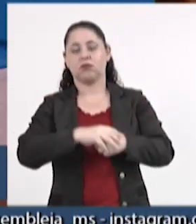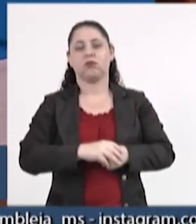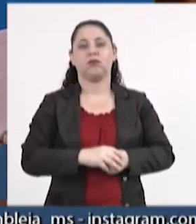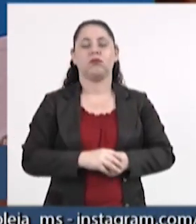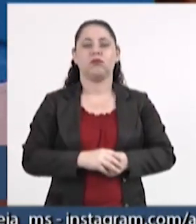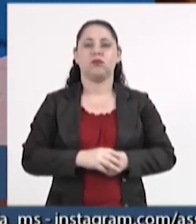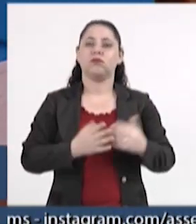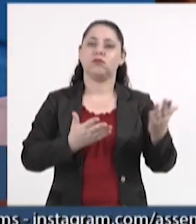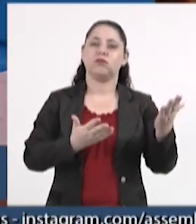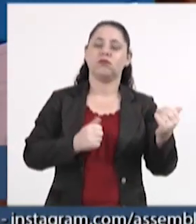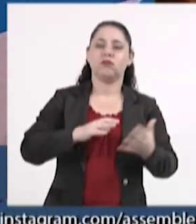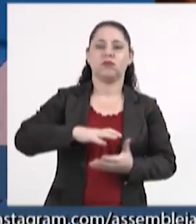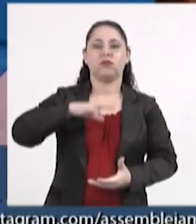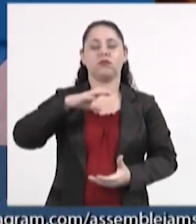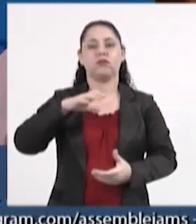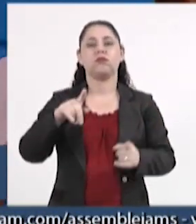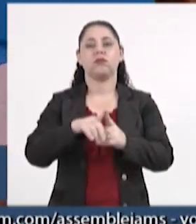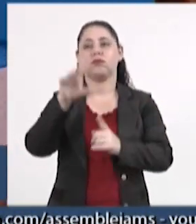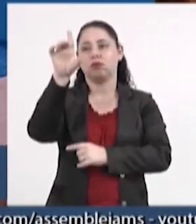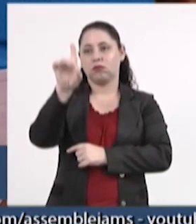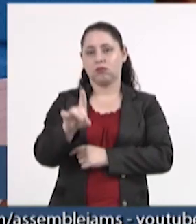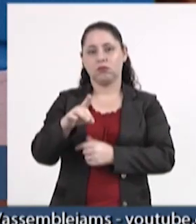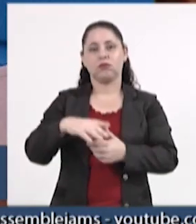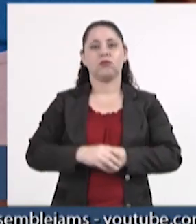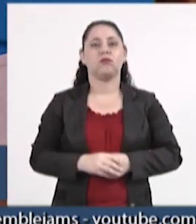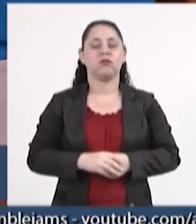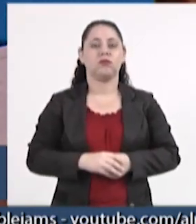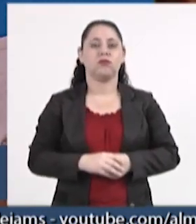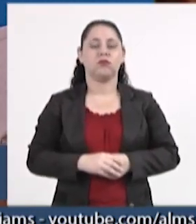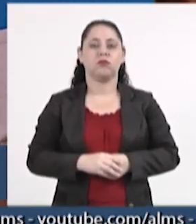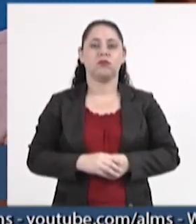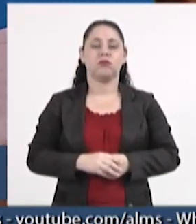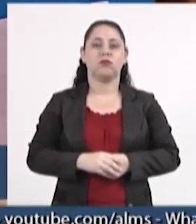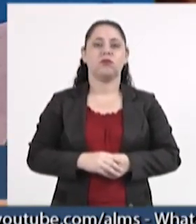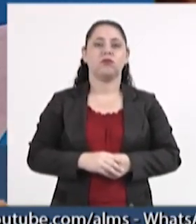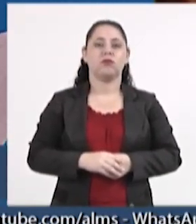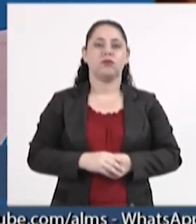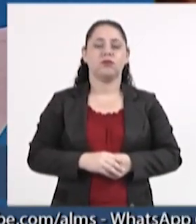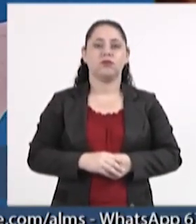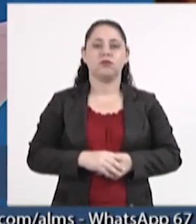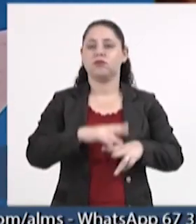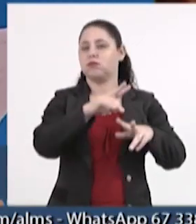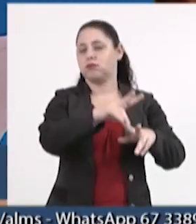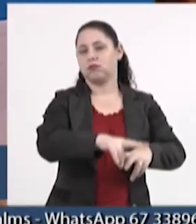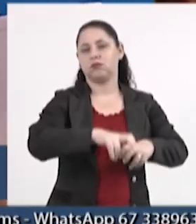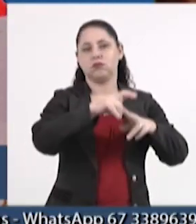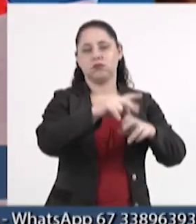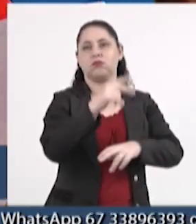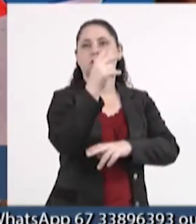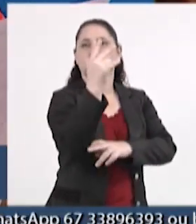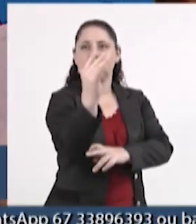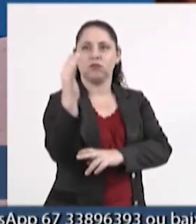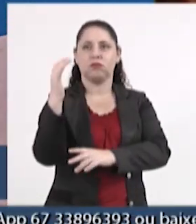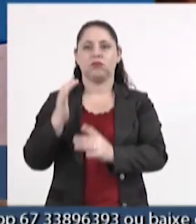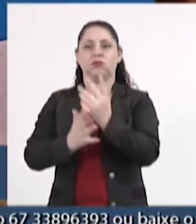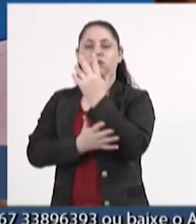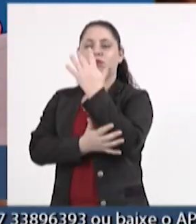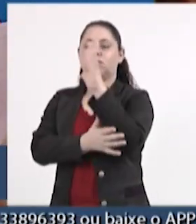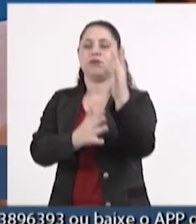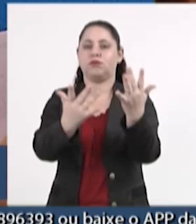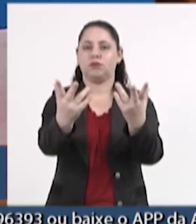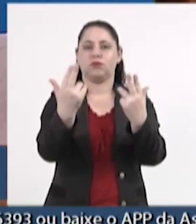LGBTQIA+, jovens, idosas e com deficiência. Nos campos, nas águas, nas florestas e nas